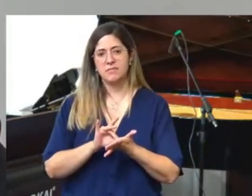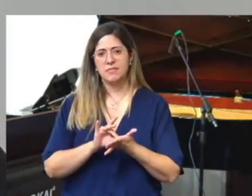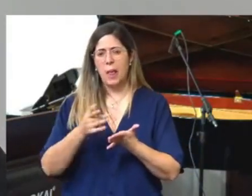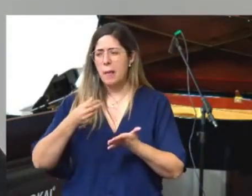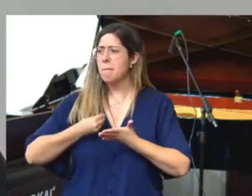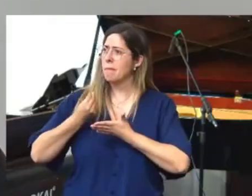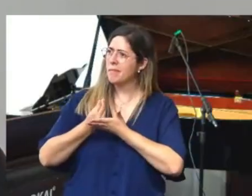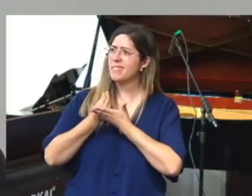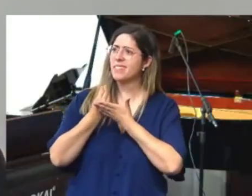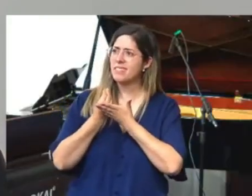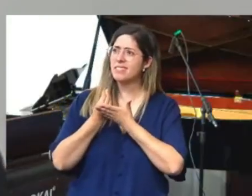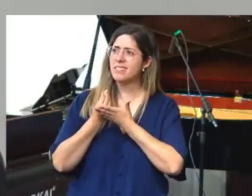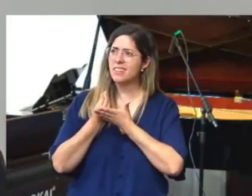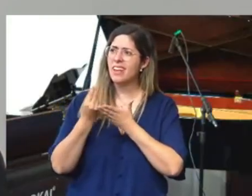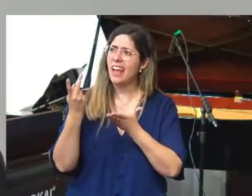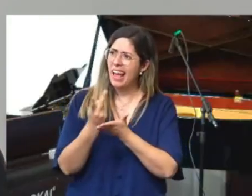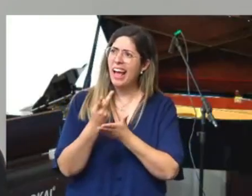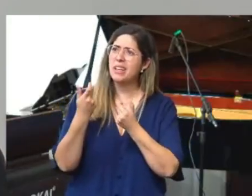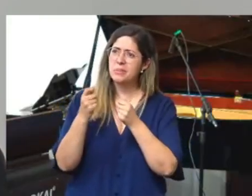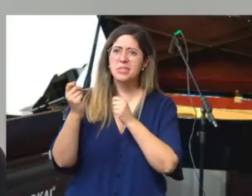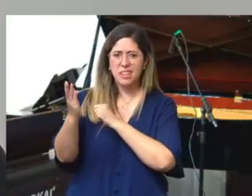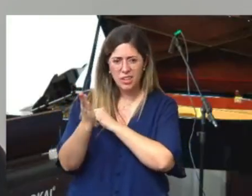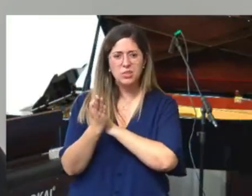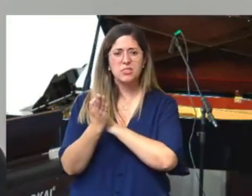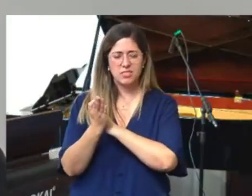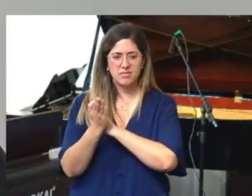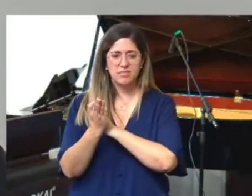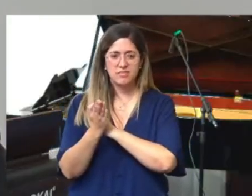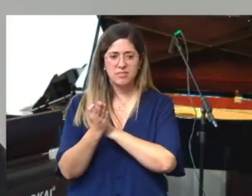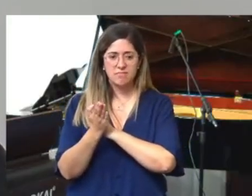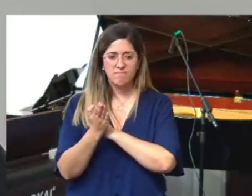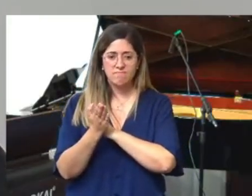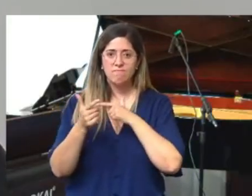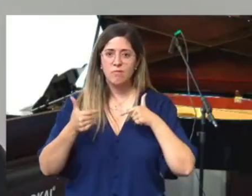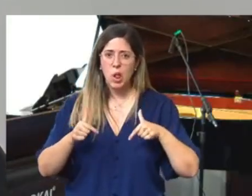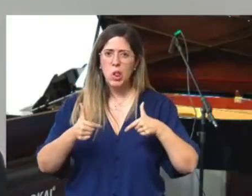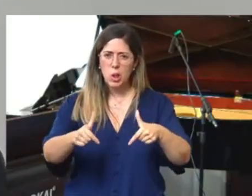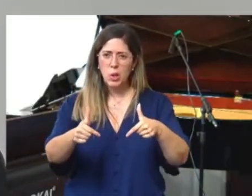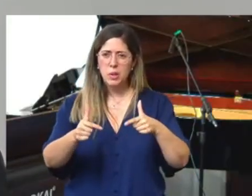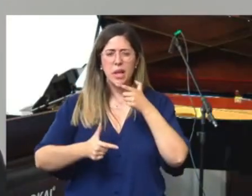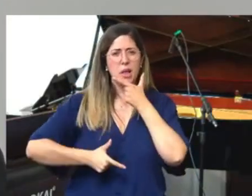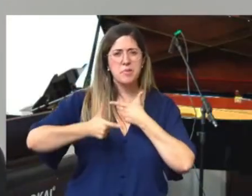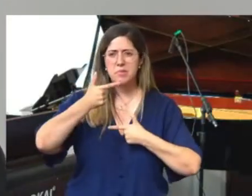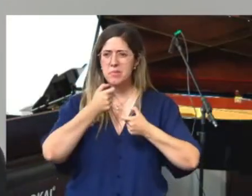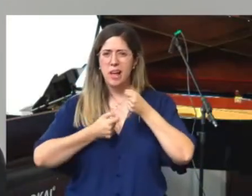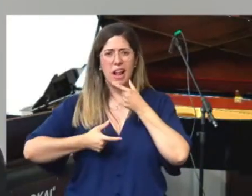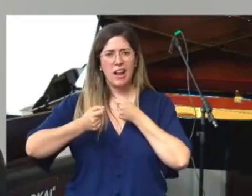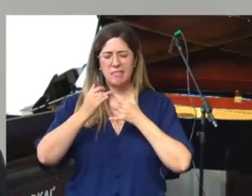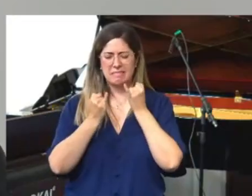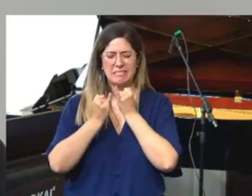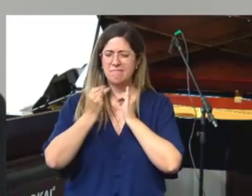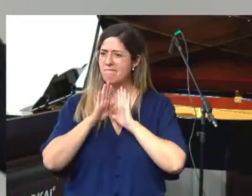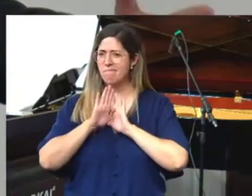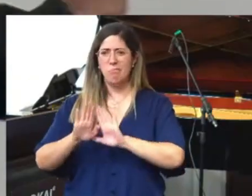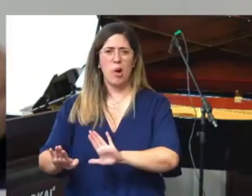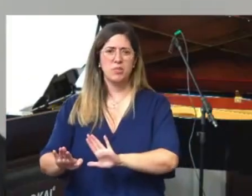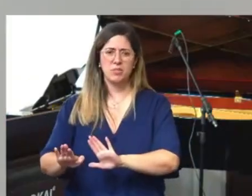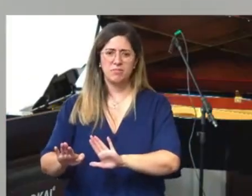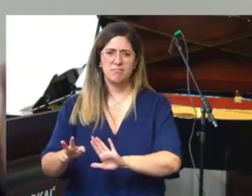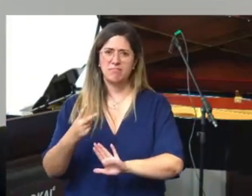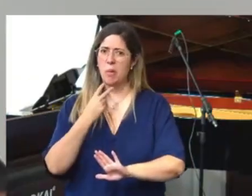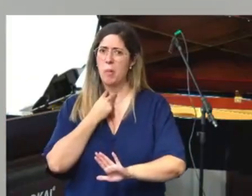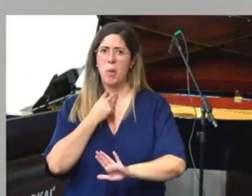a minha vida está errada. O meu procedimento, o meu palavreado, o